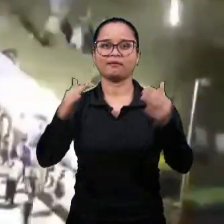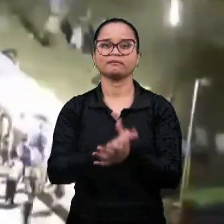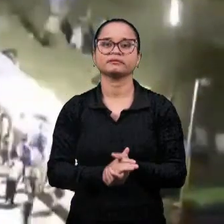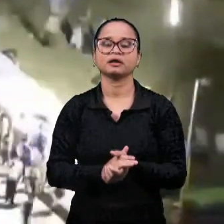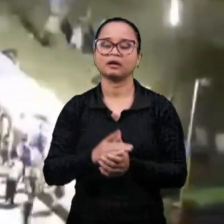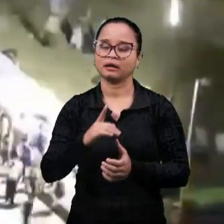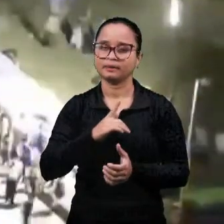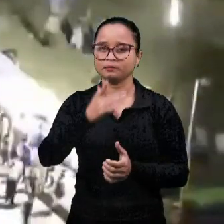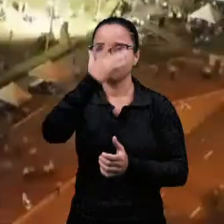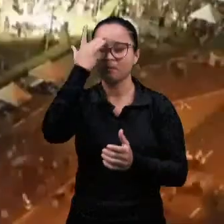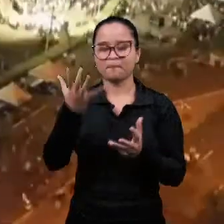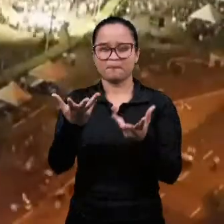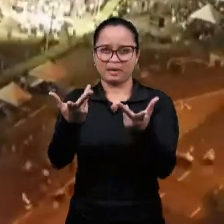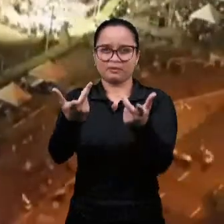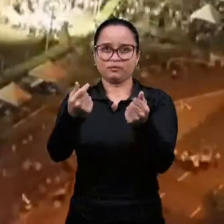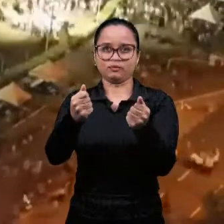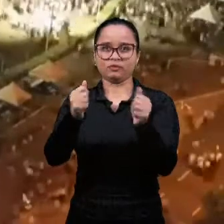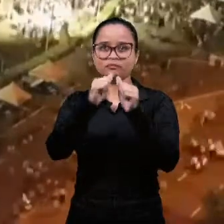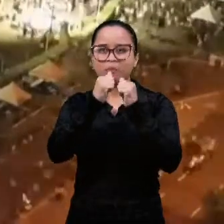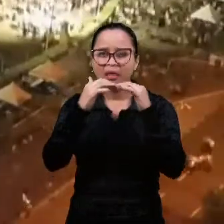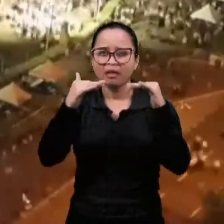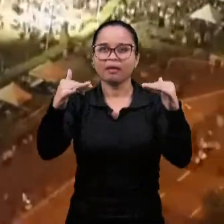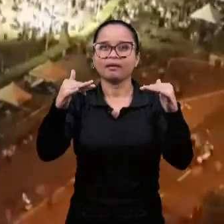maravilhosa, e depois essa multidão ela